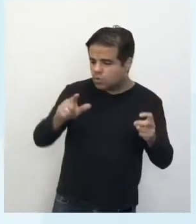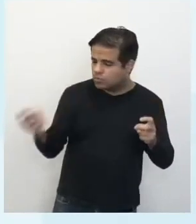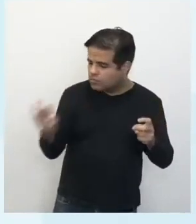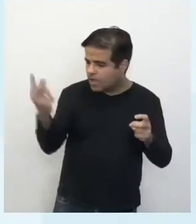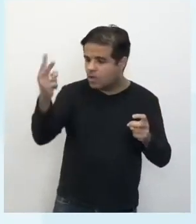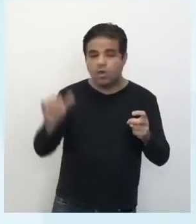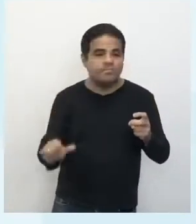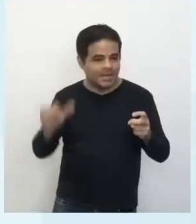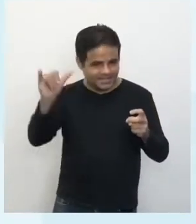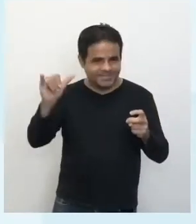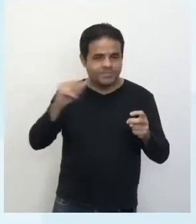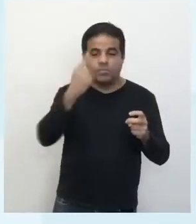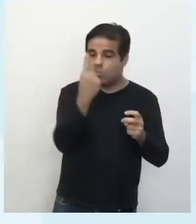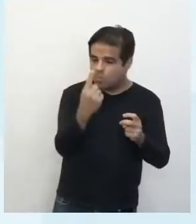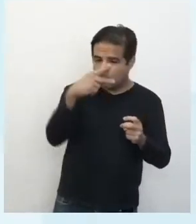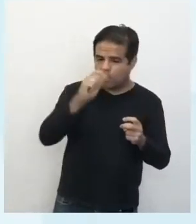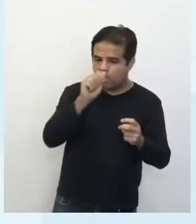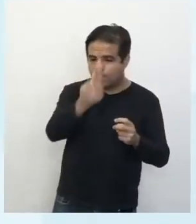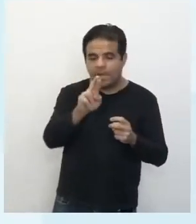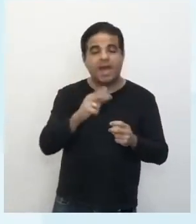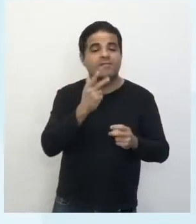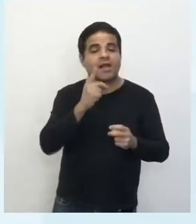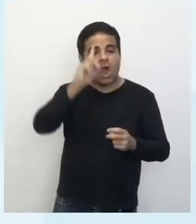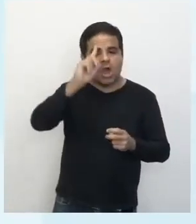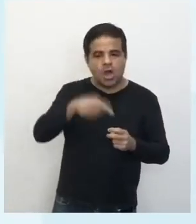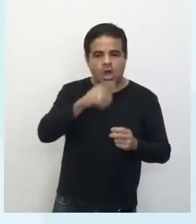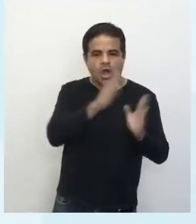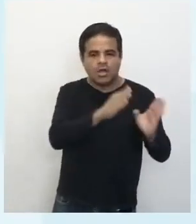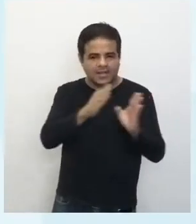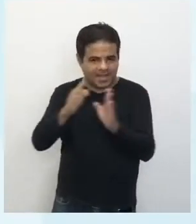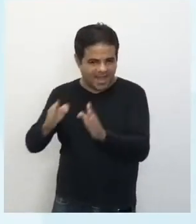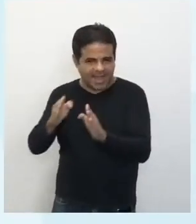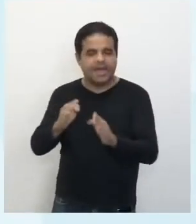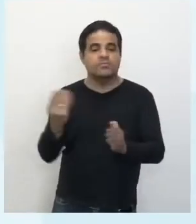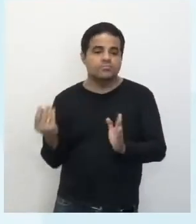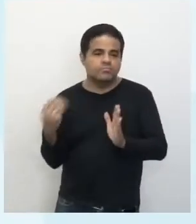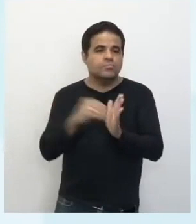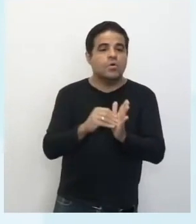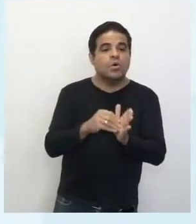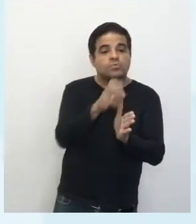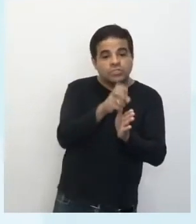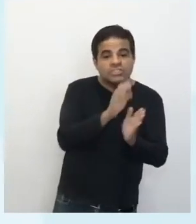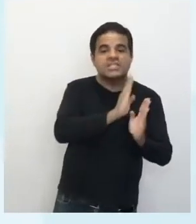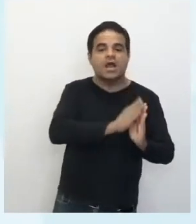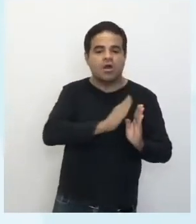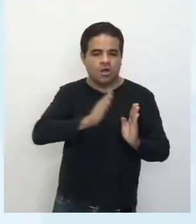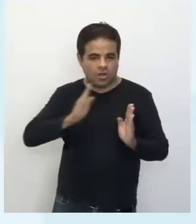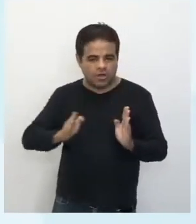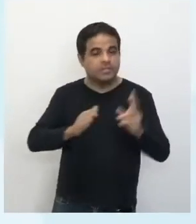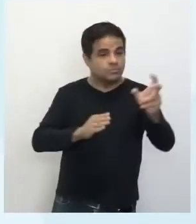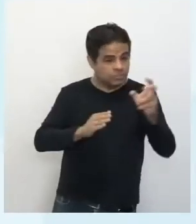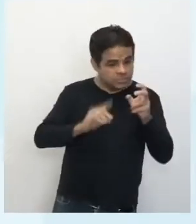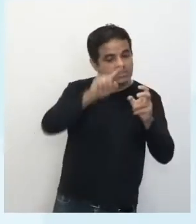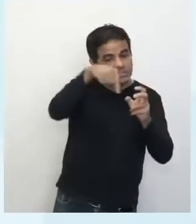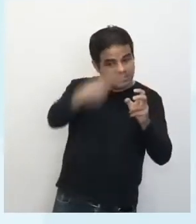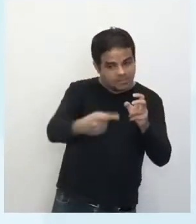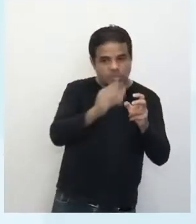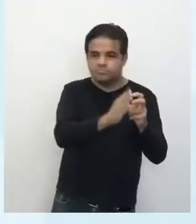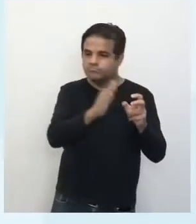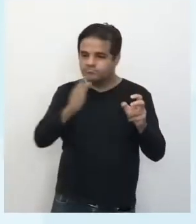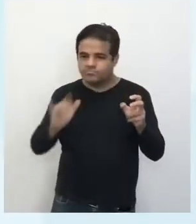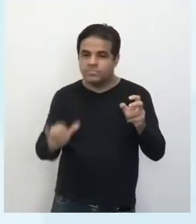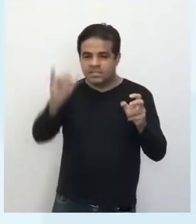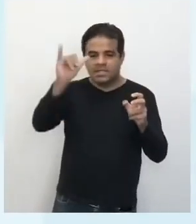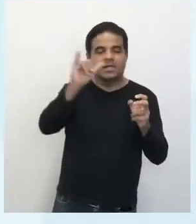Então, um par. E a gente chama de ordenado para a gente colocar o x na ordem, tá? O x primeiro, depois o y, na